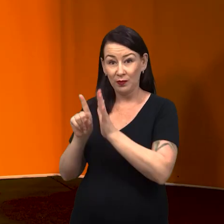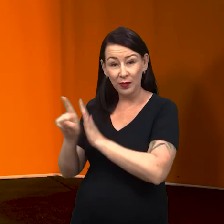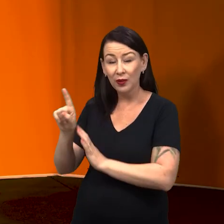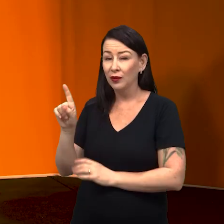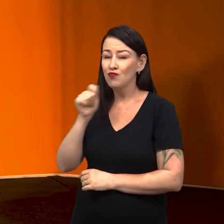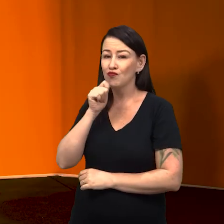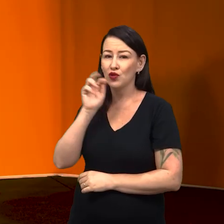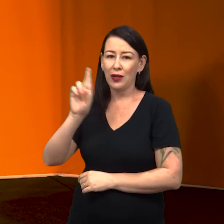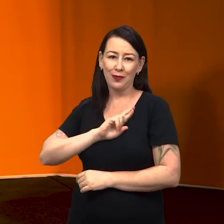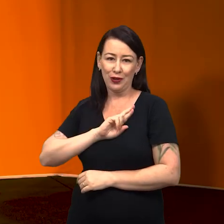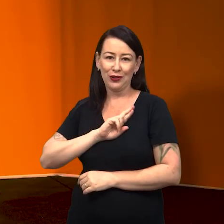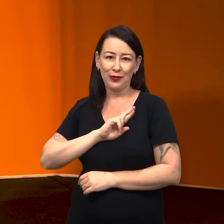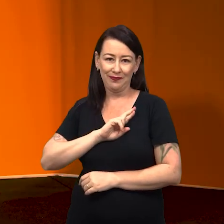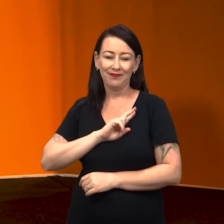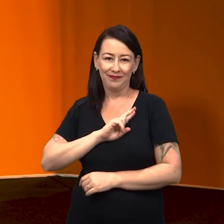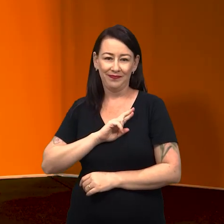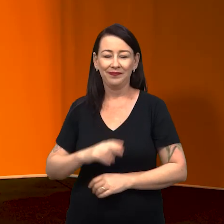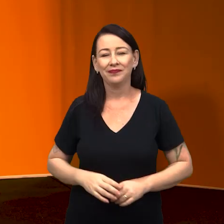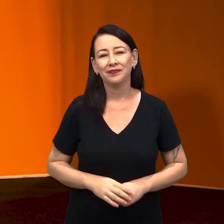respondido. Fala, Luciana.